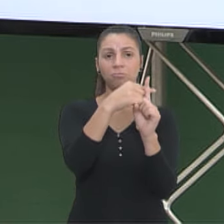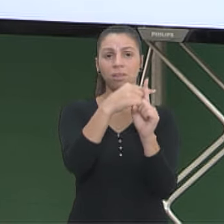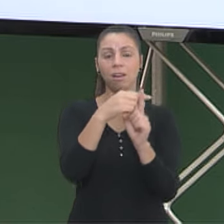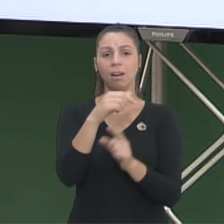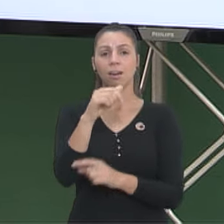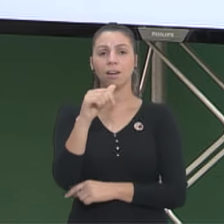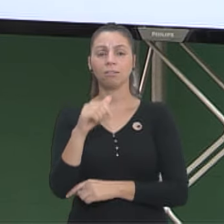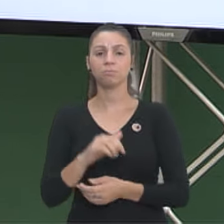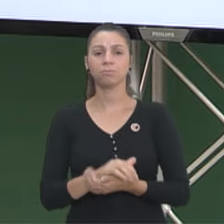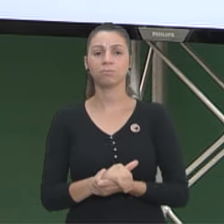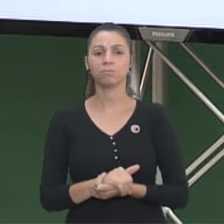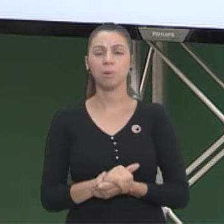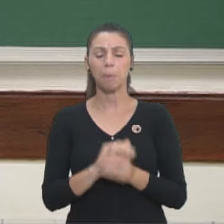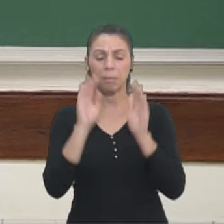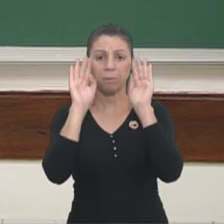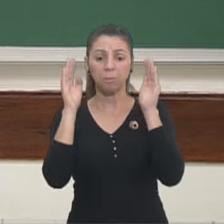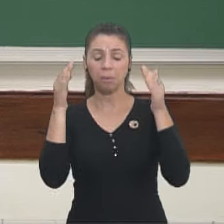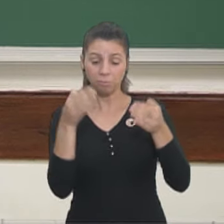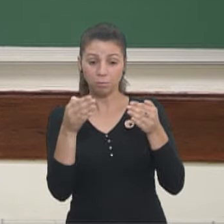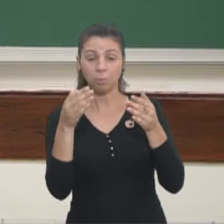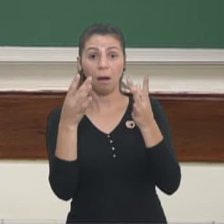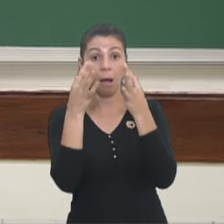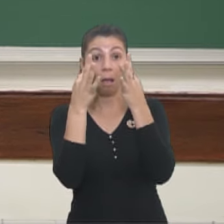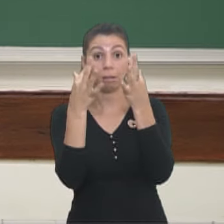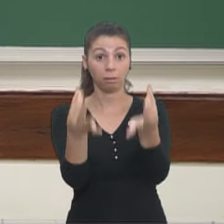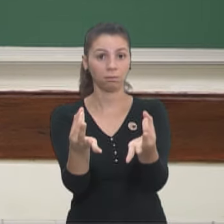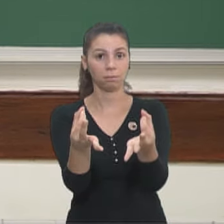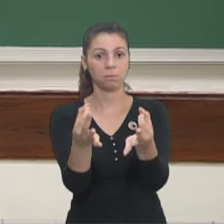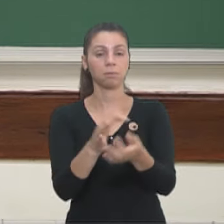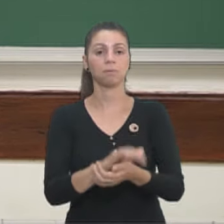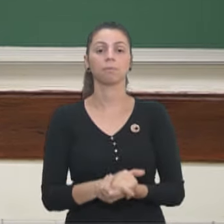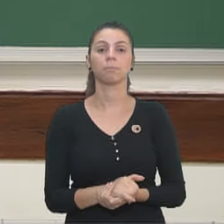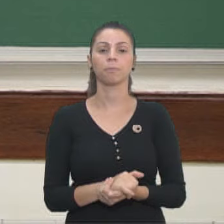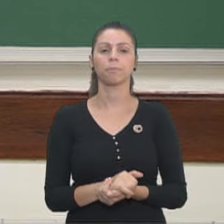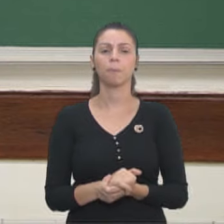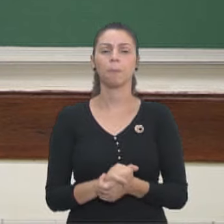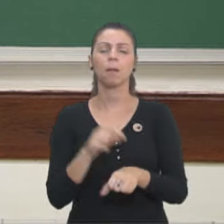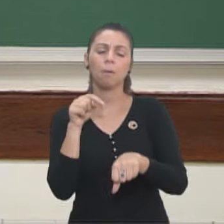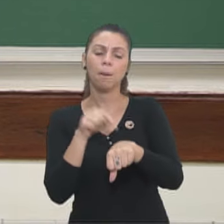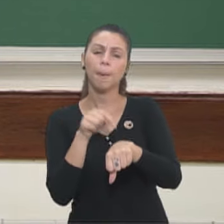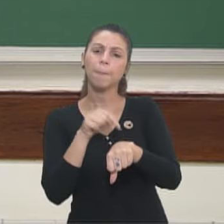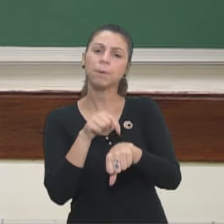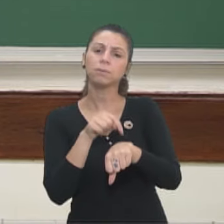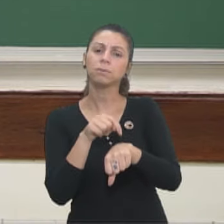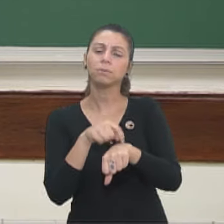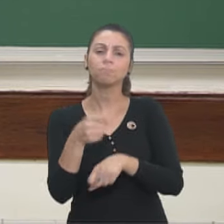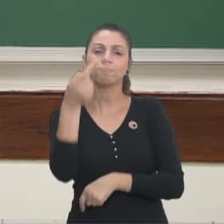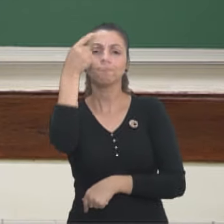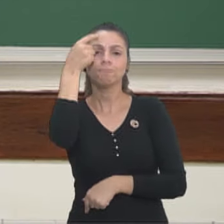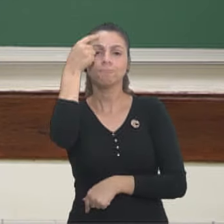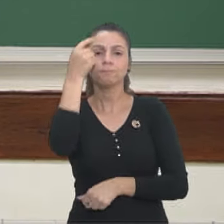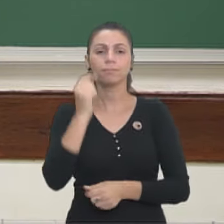lá dentro primeiro, certo? Vamos lá. Uns minutinhos aí para vocês pensarem.